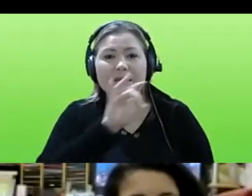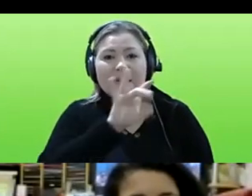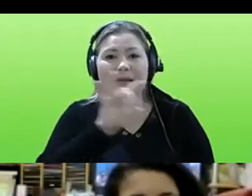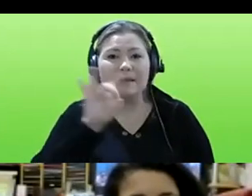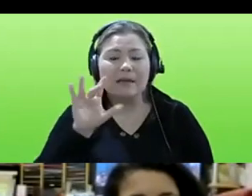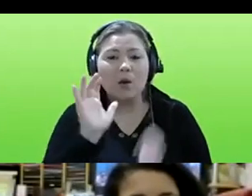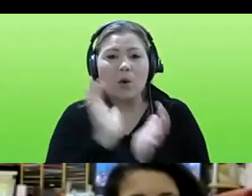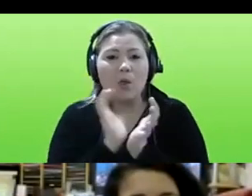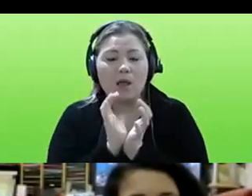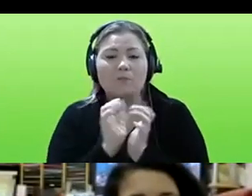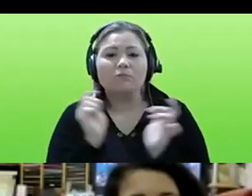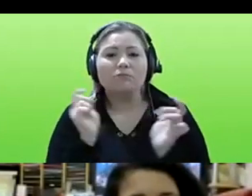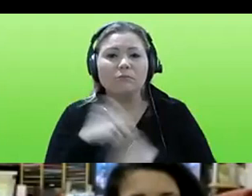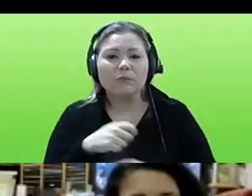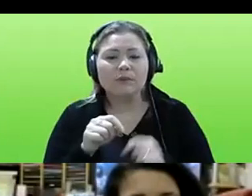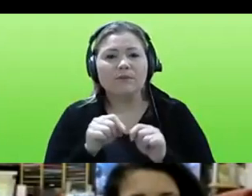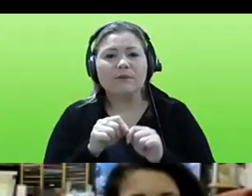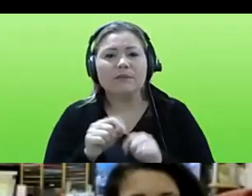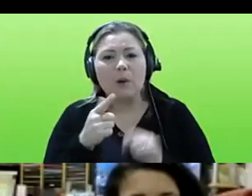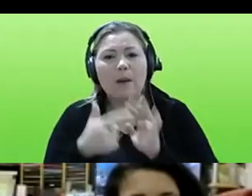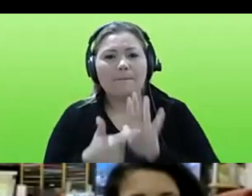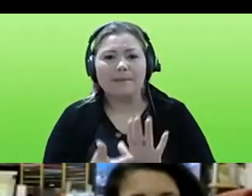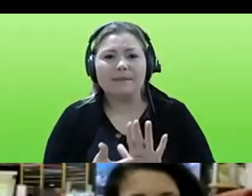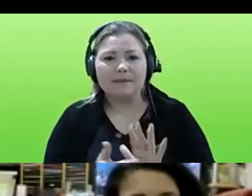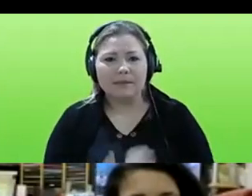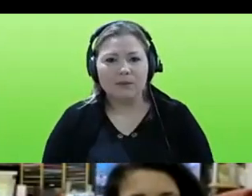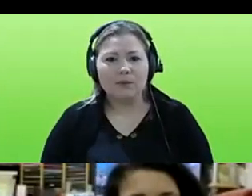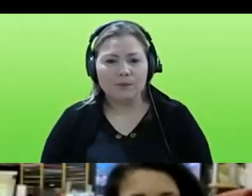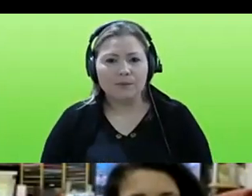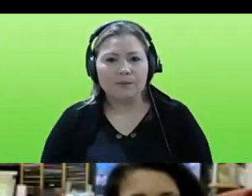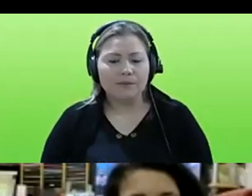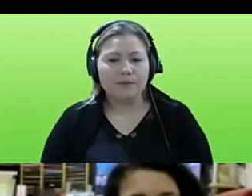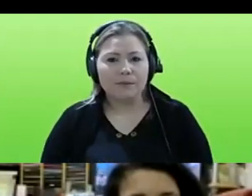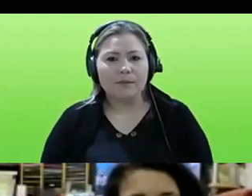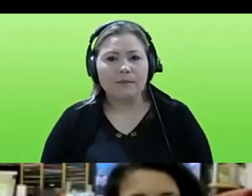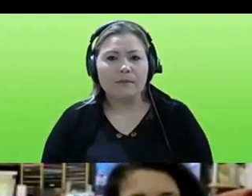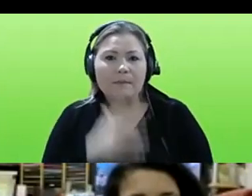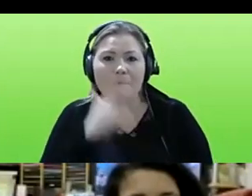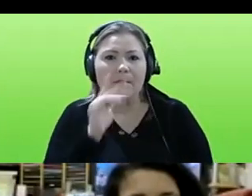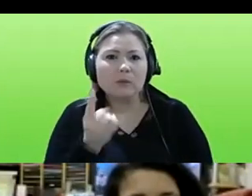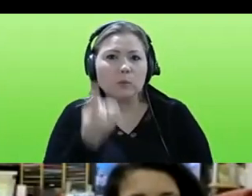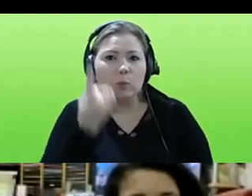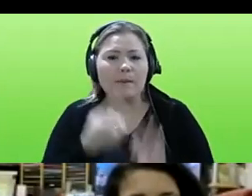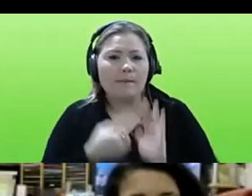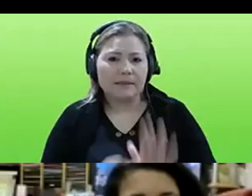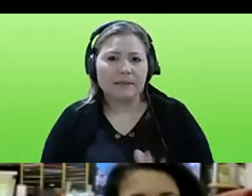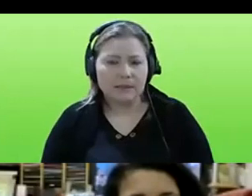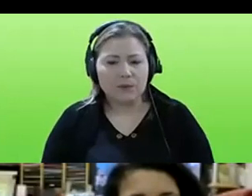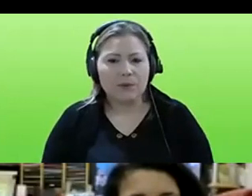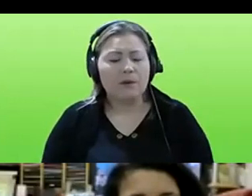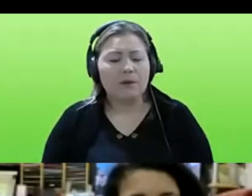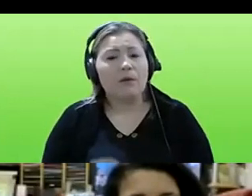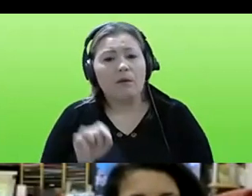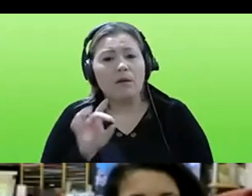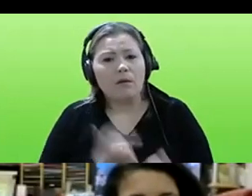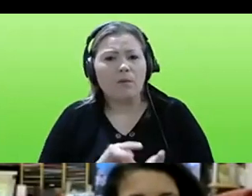pudesse fazer uma apresentação, não é? Pelo menos uma apresentação. E realmente você